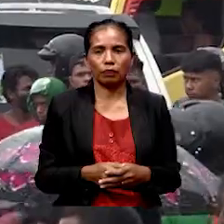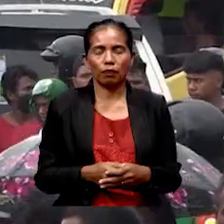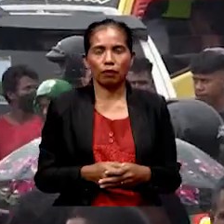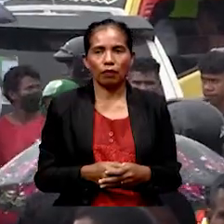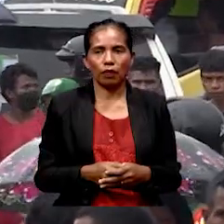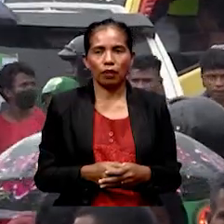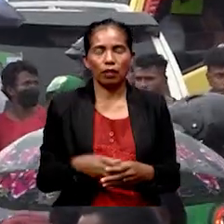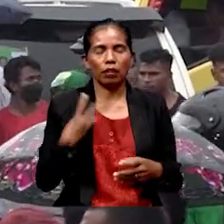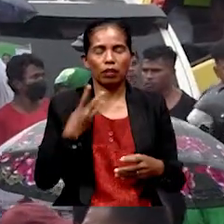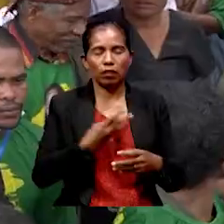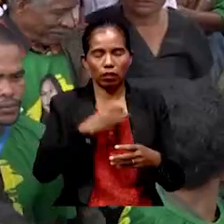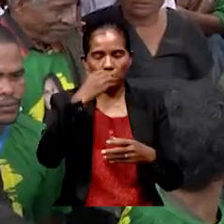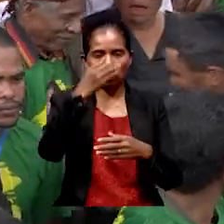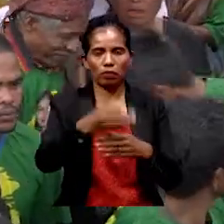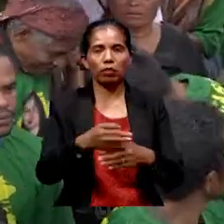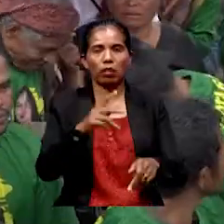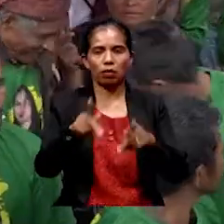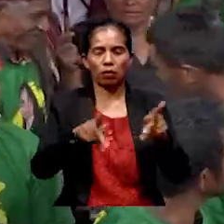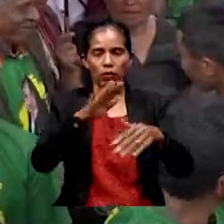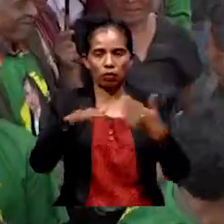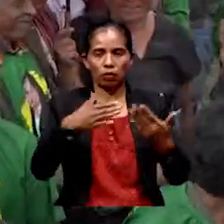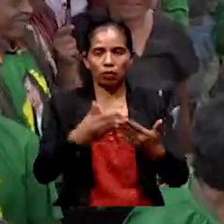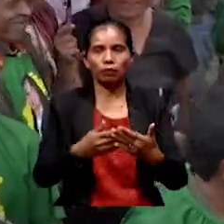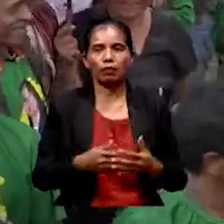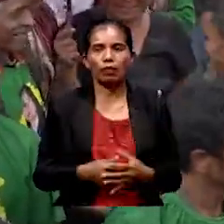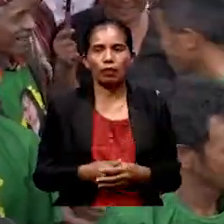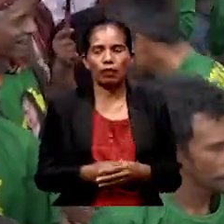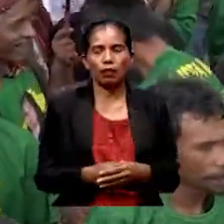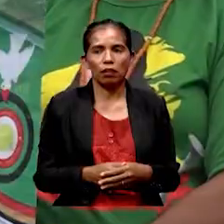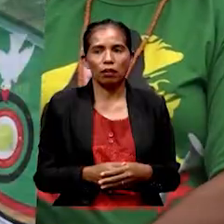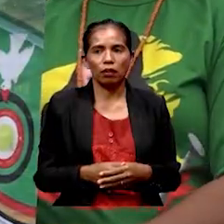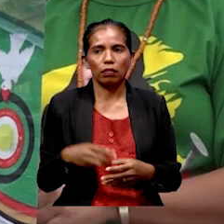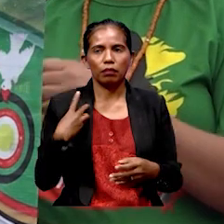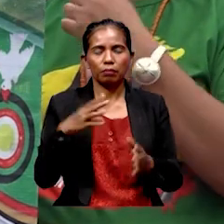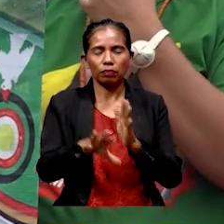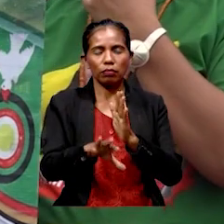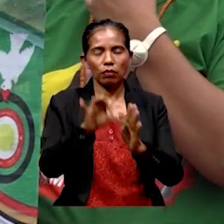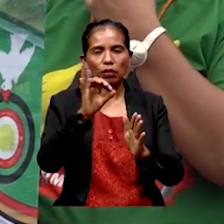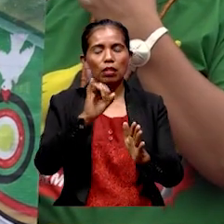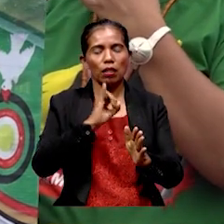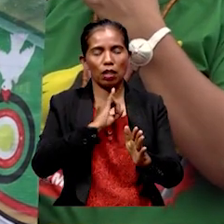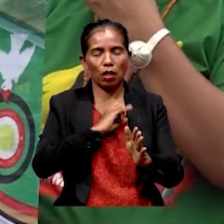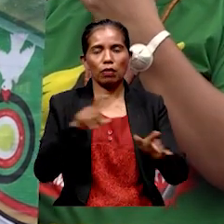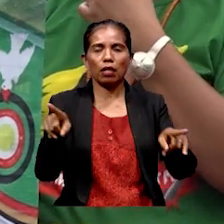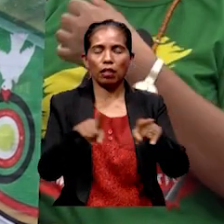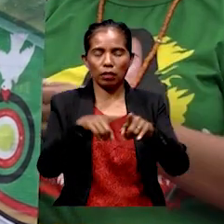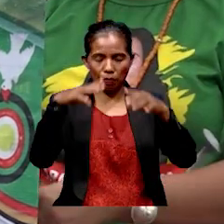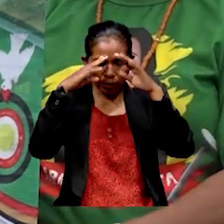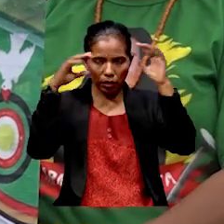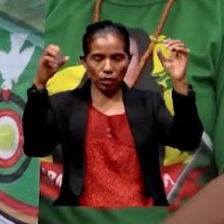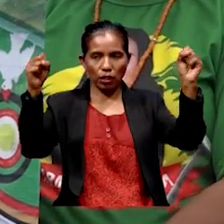o futuro e também a geração filha. Se Caric eleitoral sai presidente da